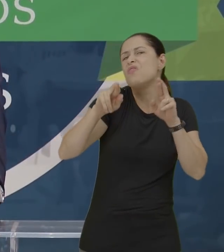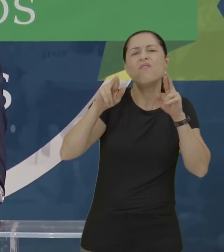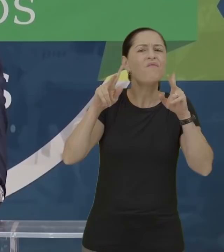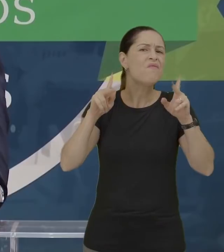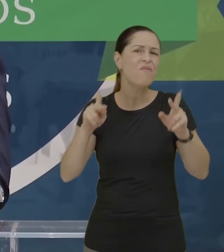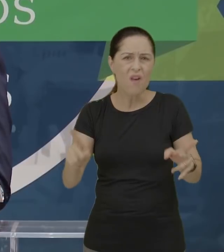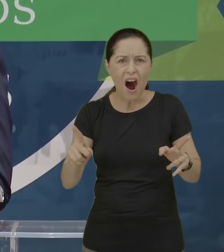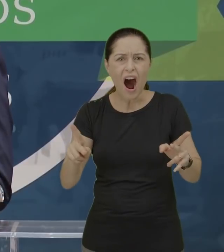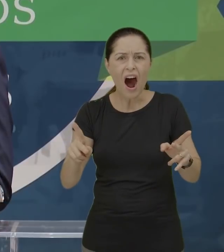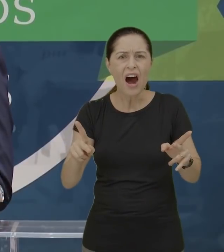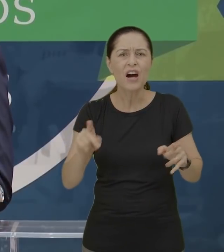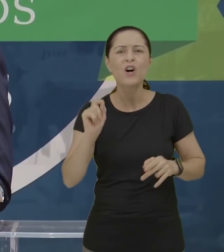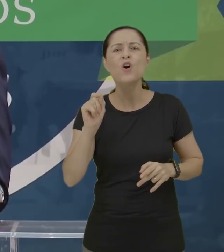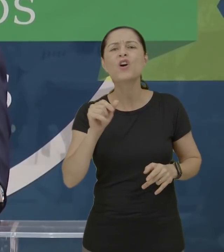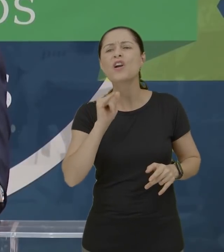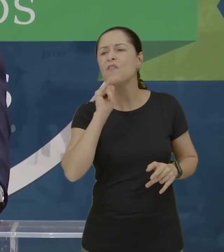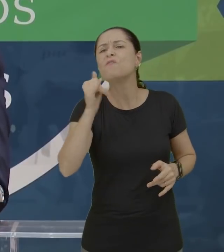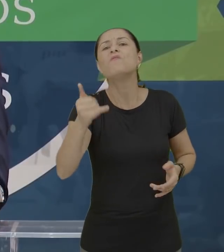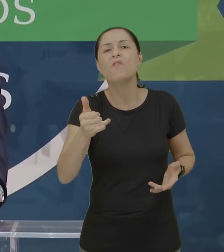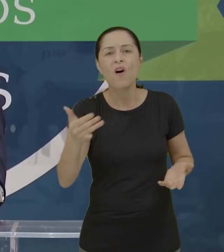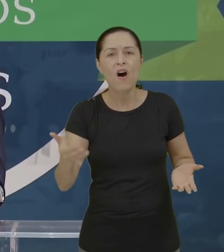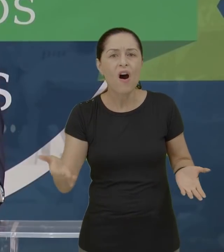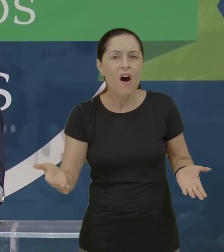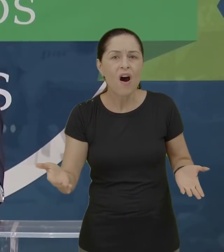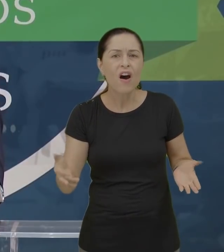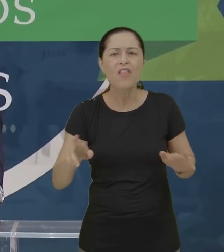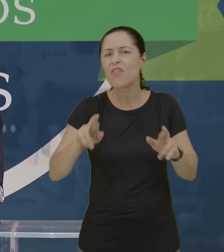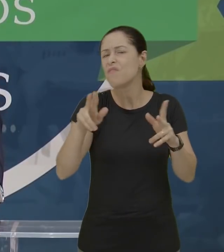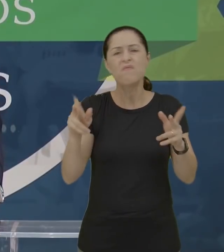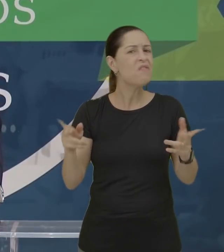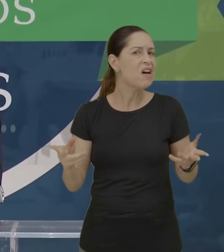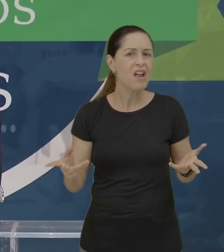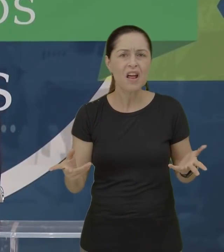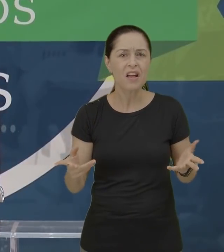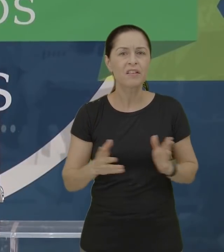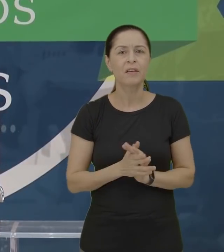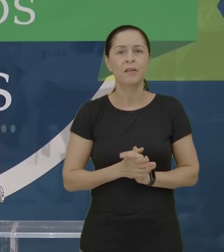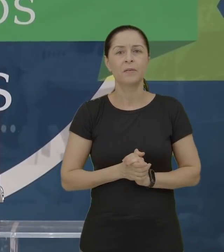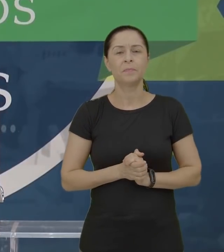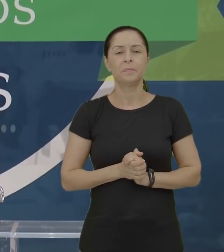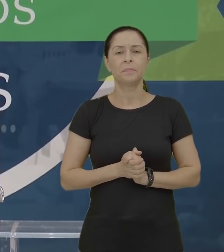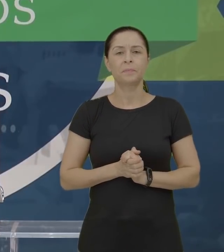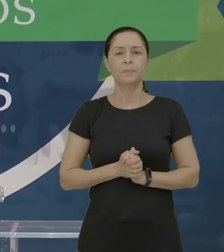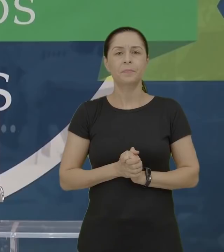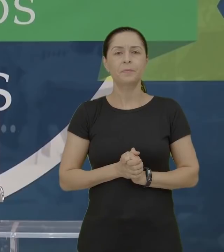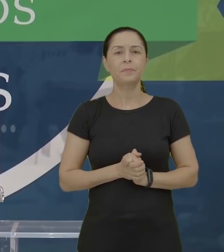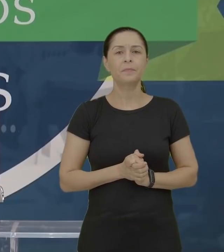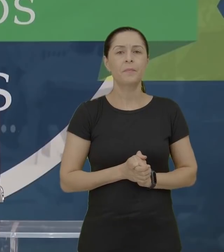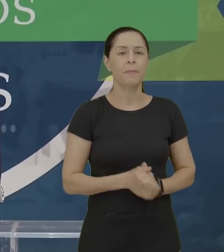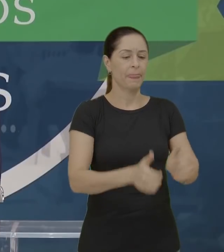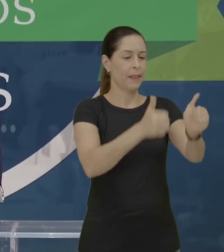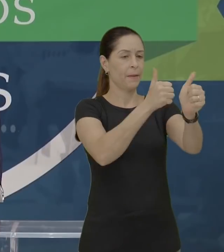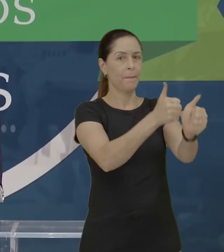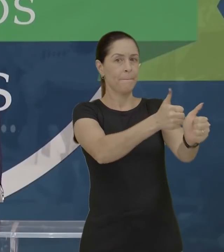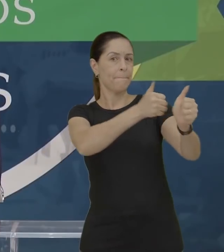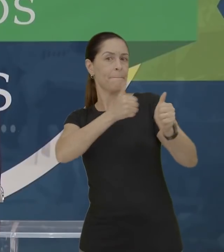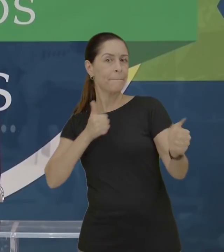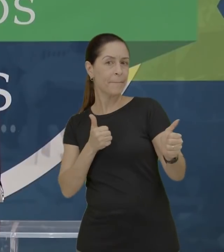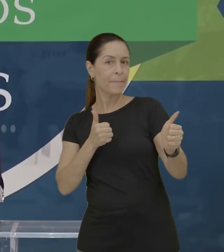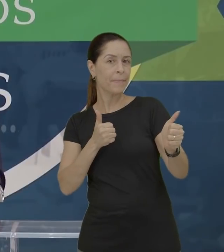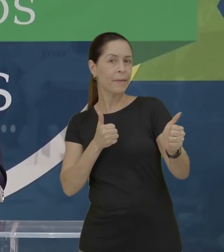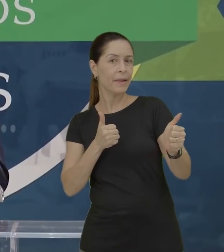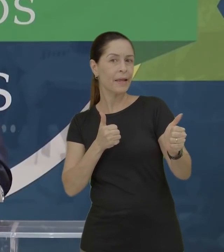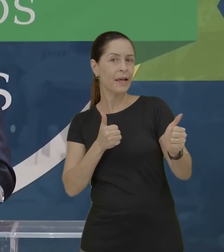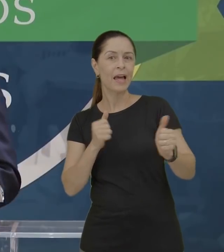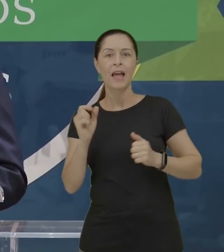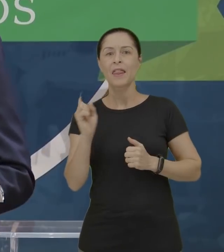a própria leitura do texto de hoje já responde esta pergunta. Apostasia não é de crente